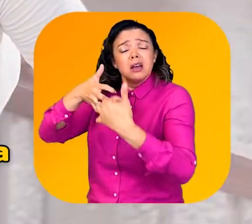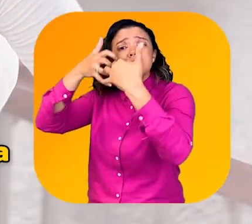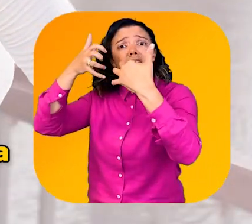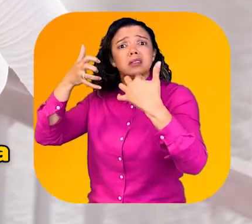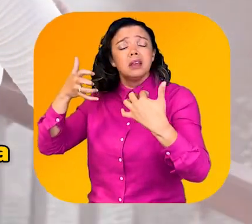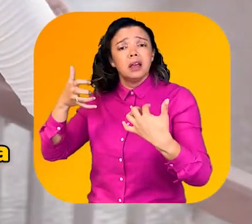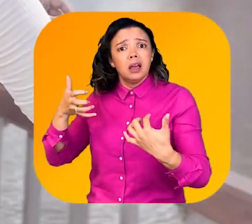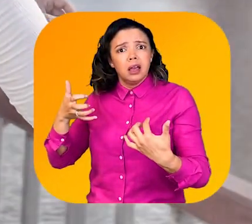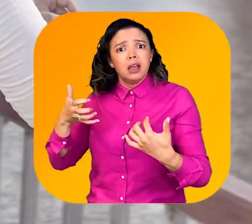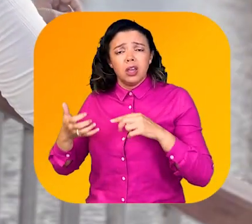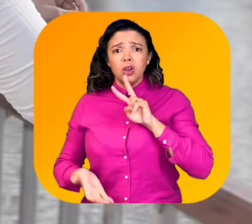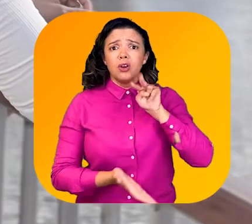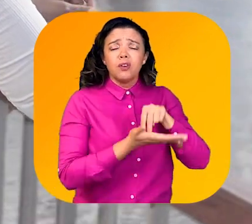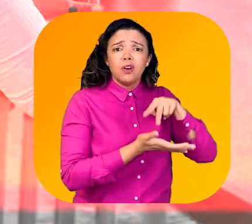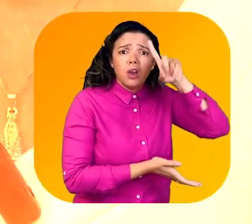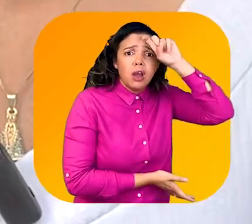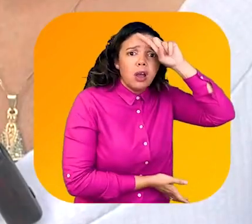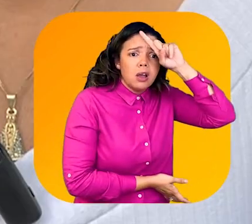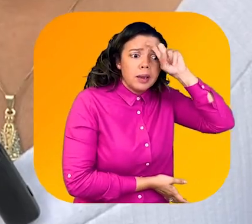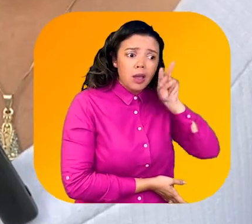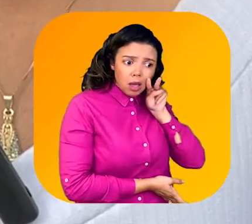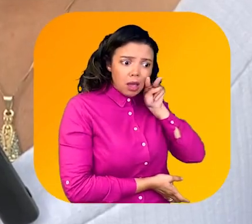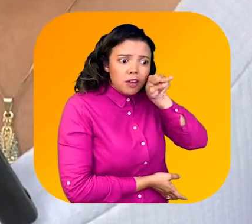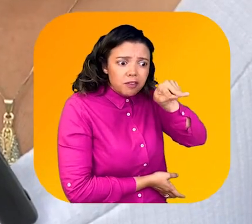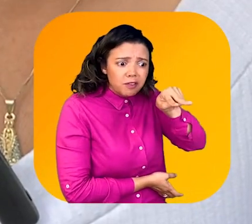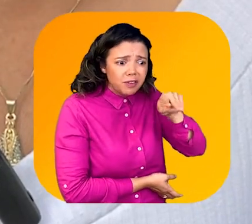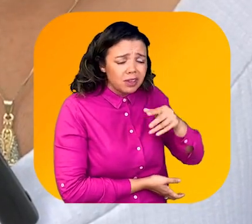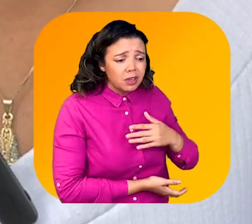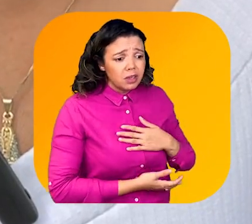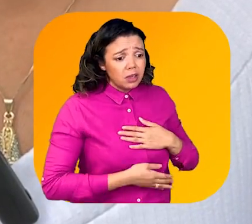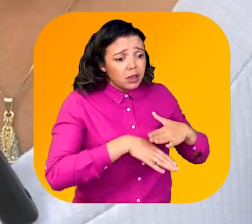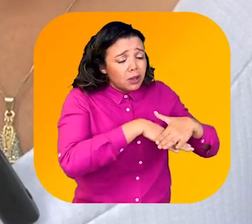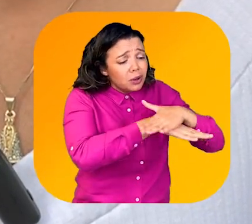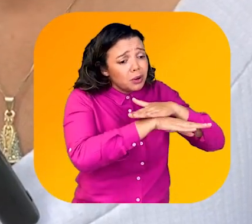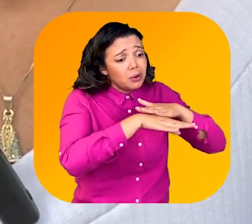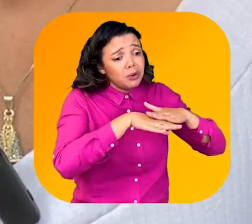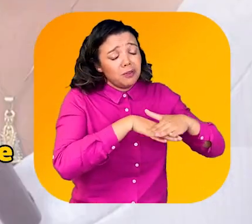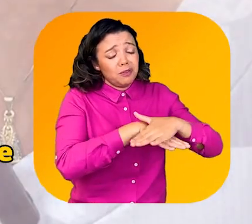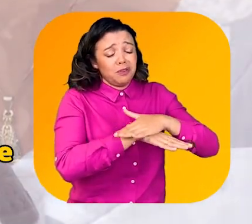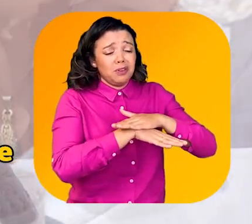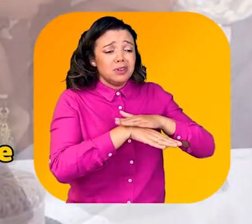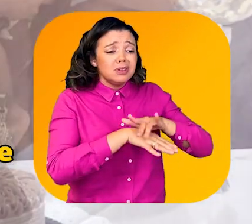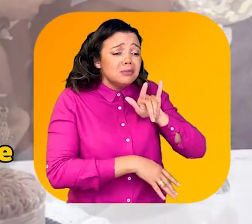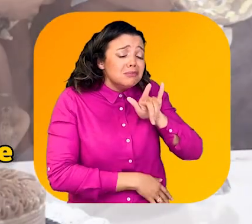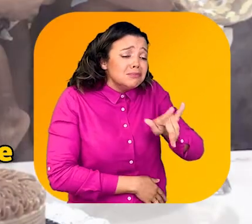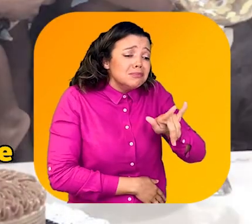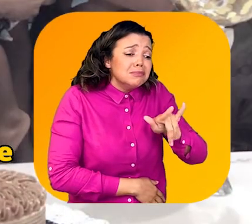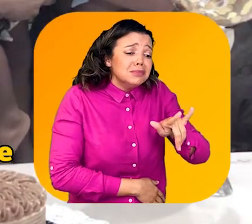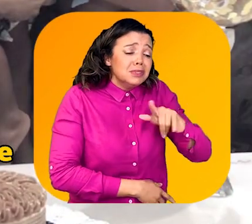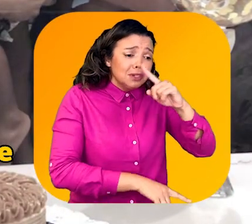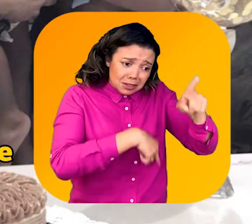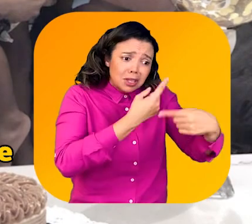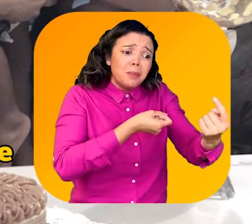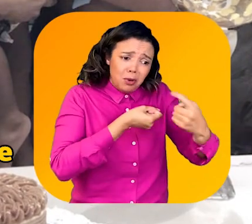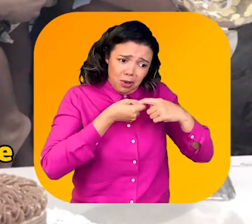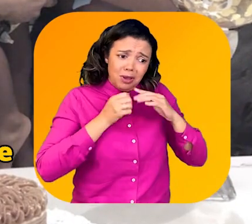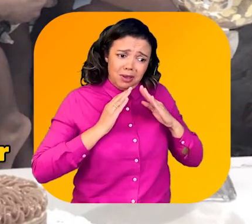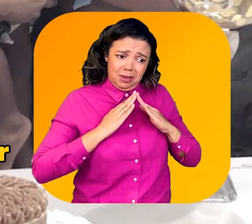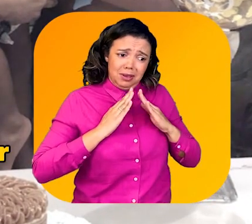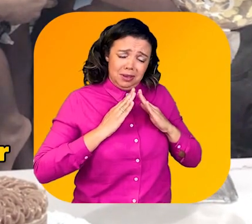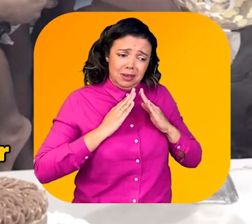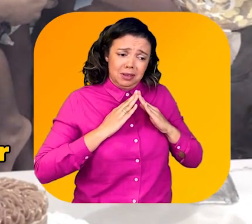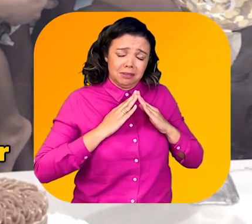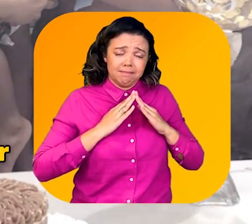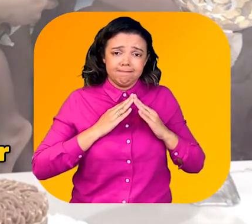um acidente. E eu fui para o hospital, então lá eu ainda consegui vê-lo, ainda falei com ele, que eu amava muito.